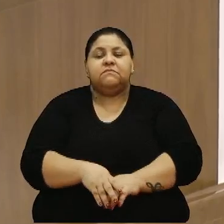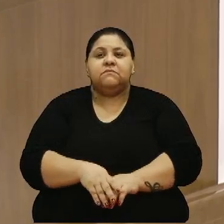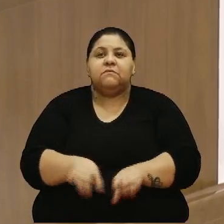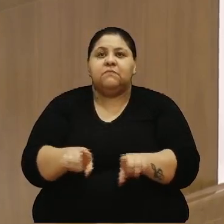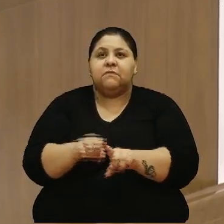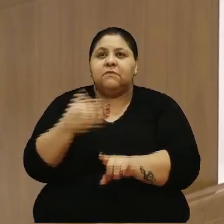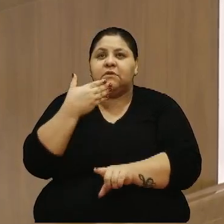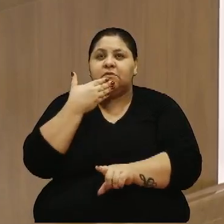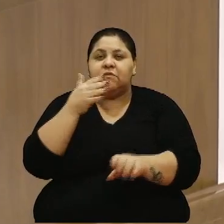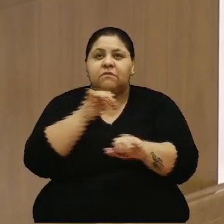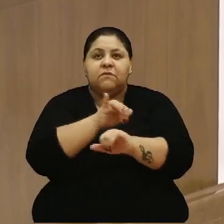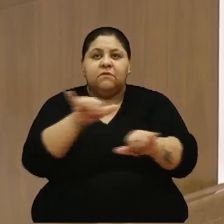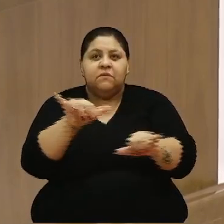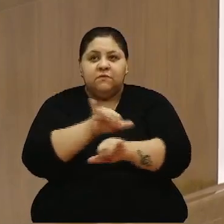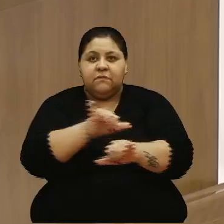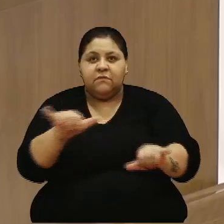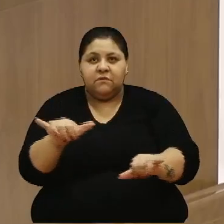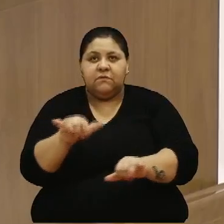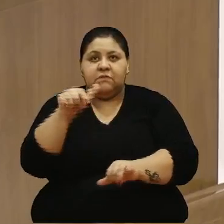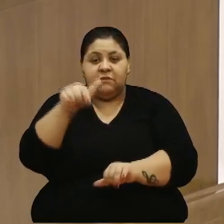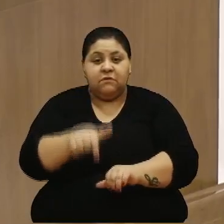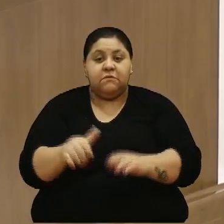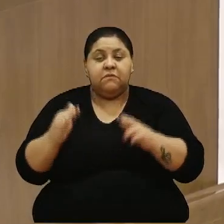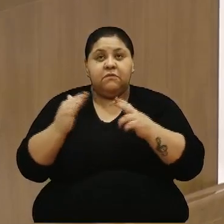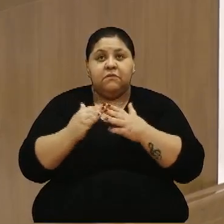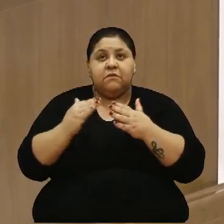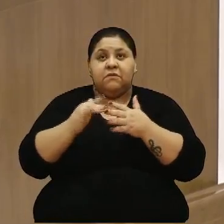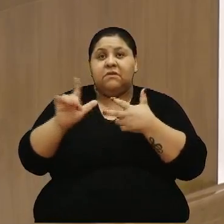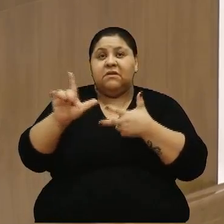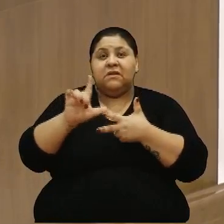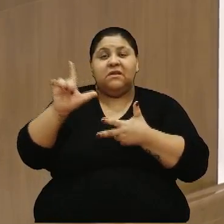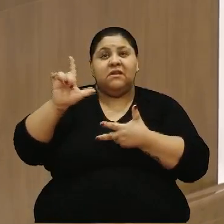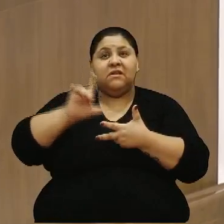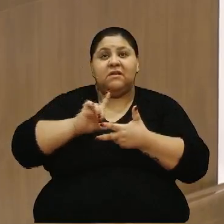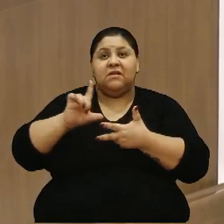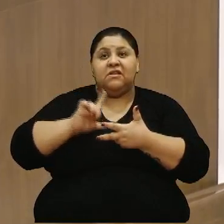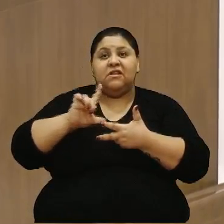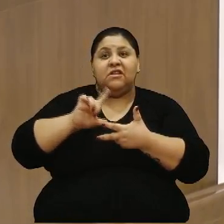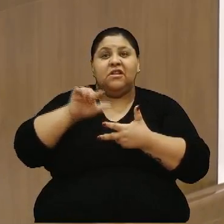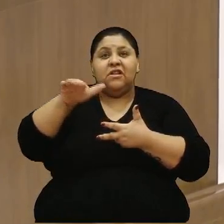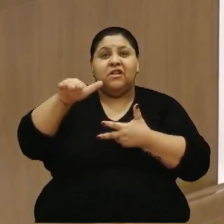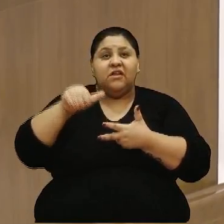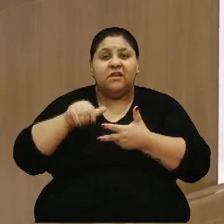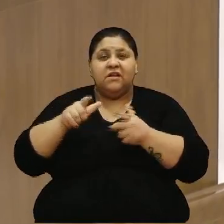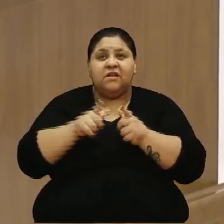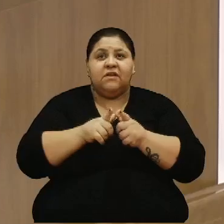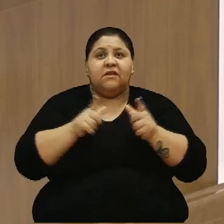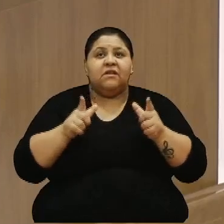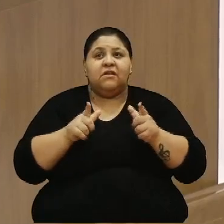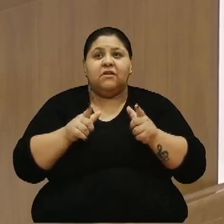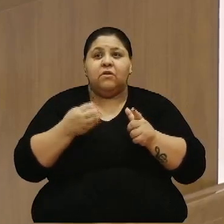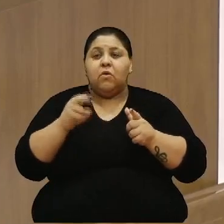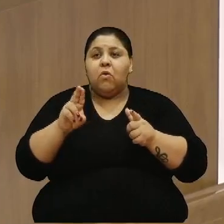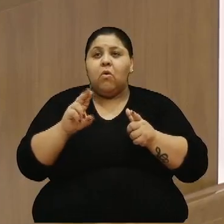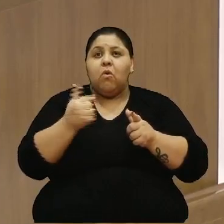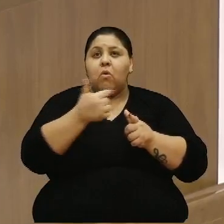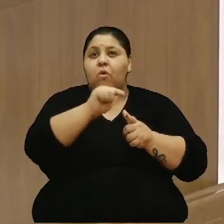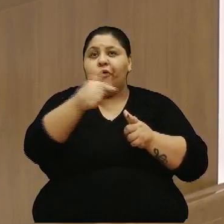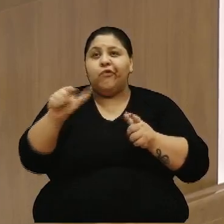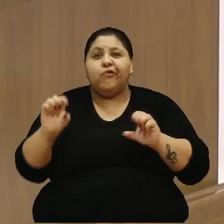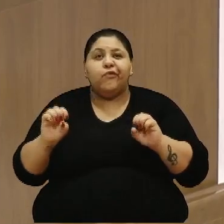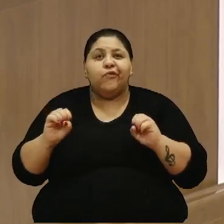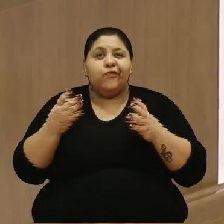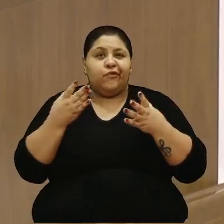esse pedido de informação por essa Casa Legislativa não ter sido convidada para a maioria ou todos esses